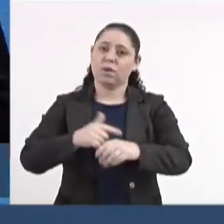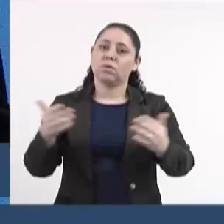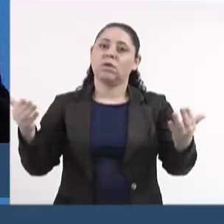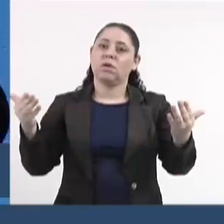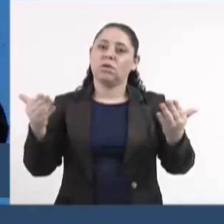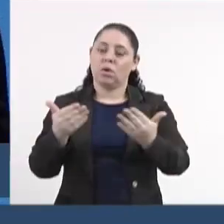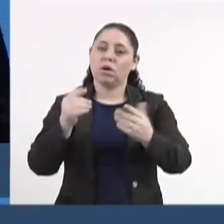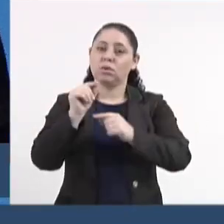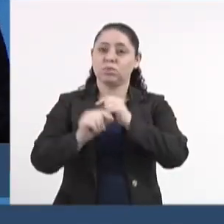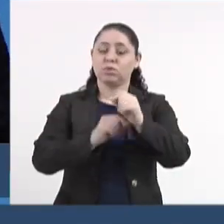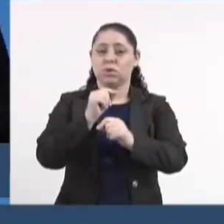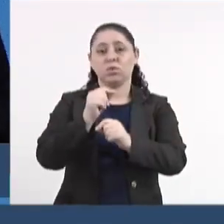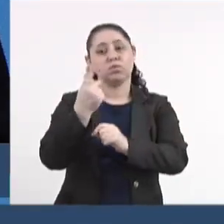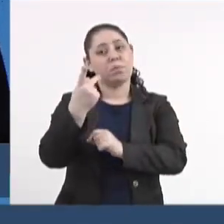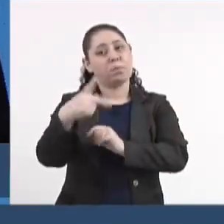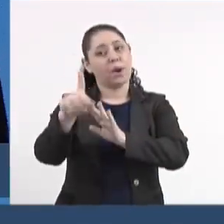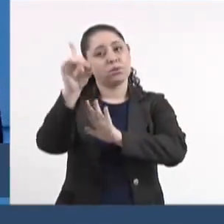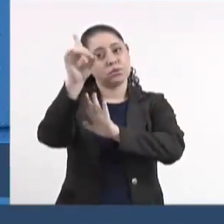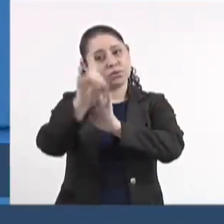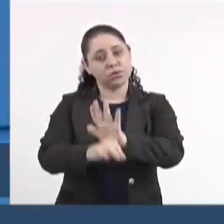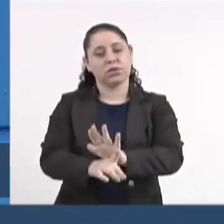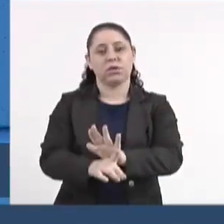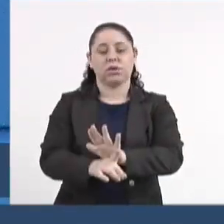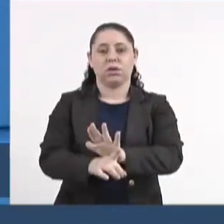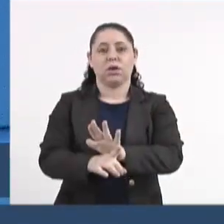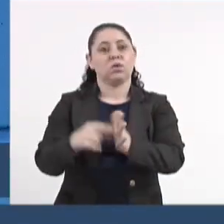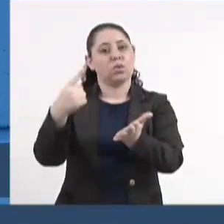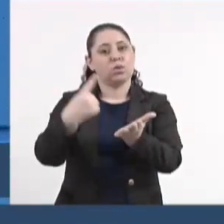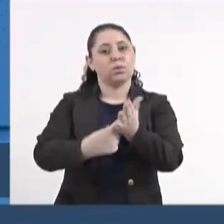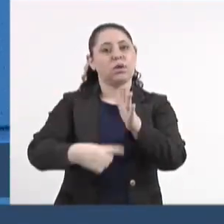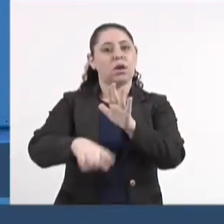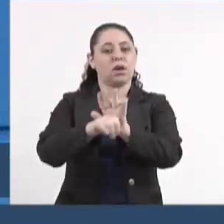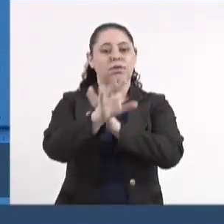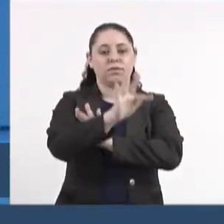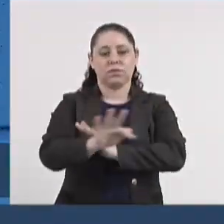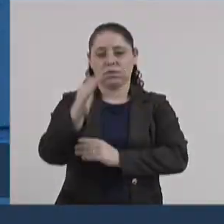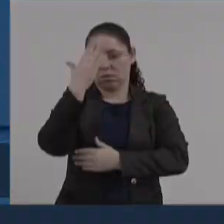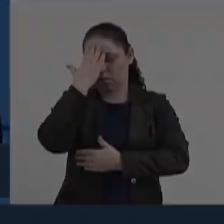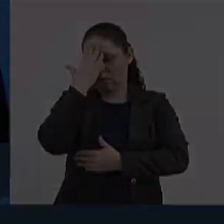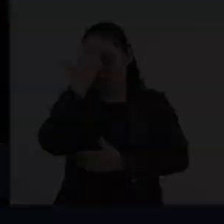pelo seu direito, né, e o cumprimento da lei federal. Obrigada.